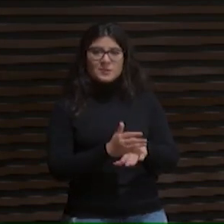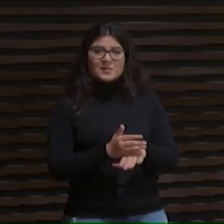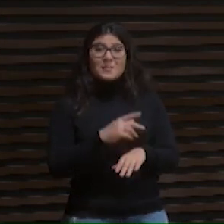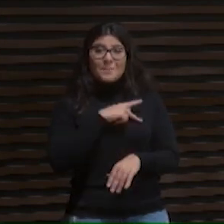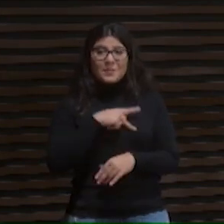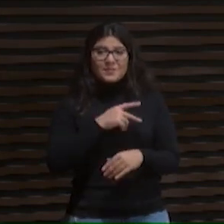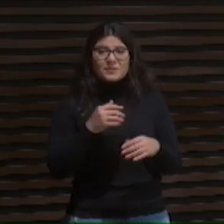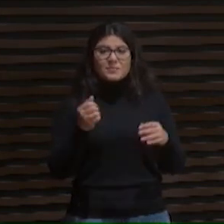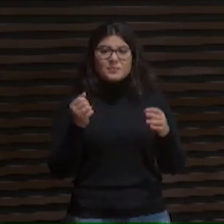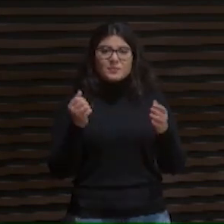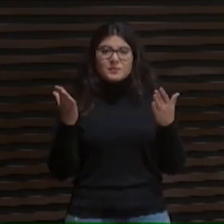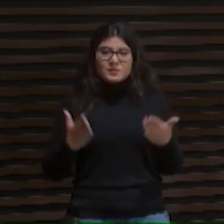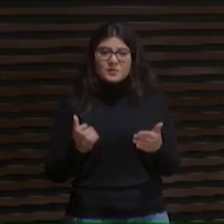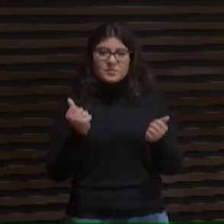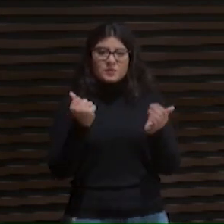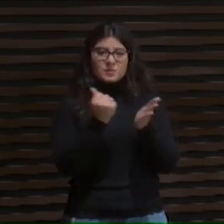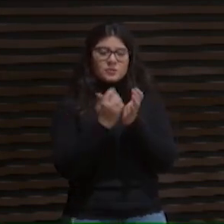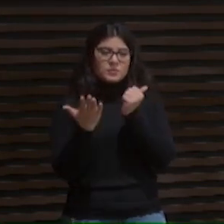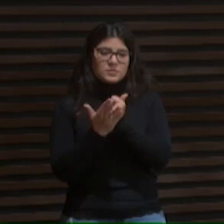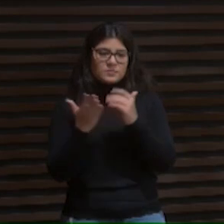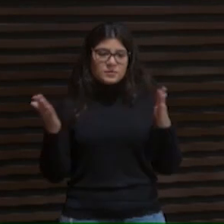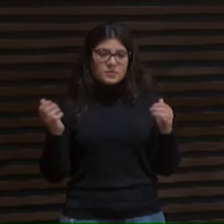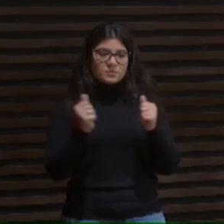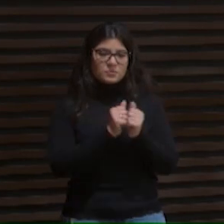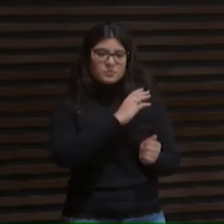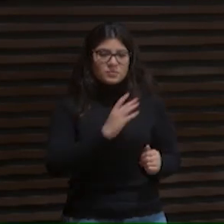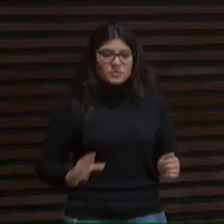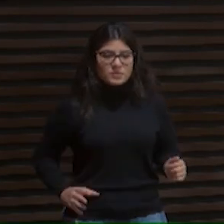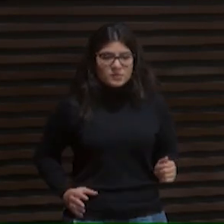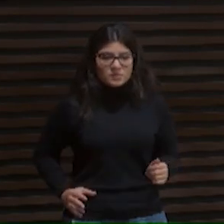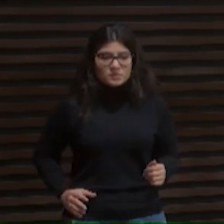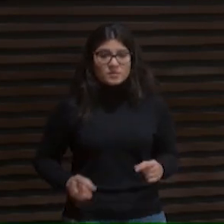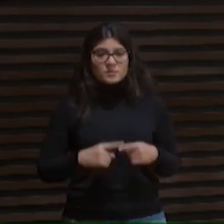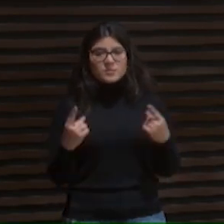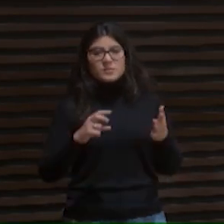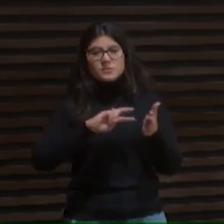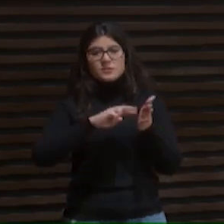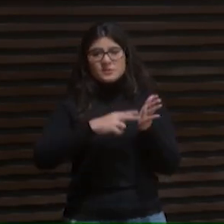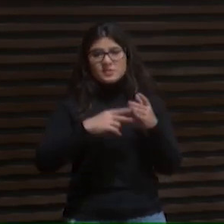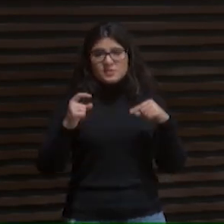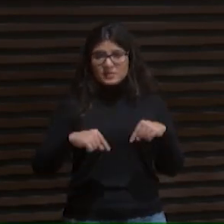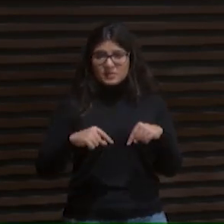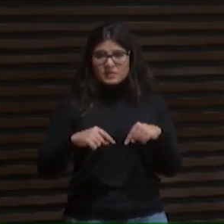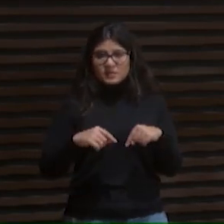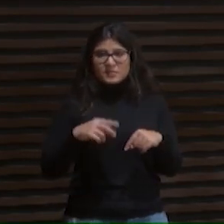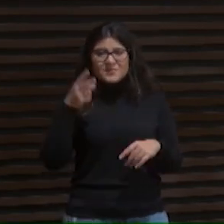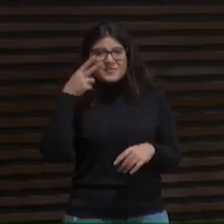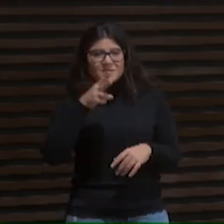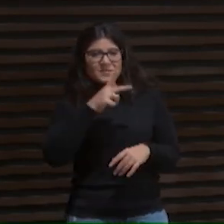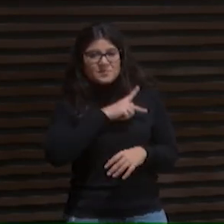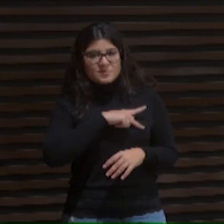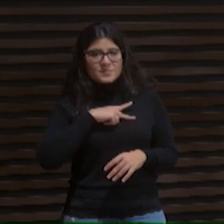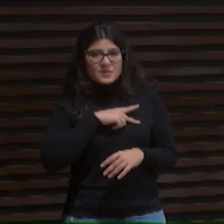Cristo. Isso é fato. Porém, o significado aqui de olhar para Paulo